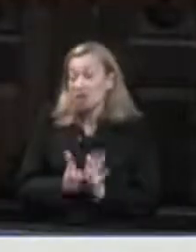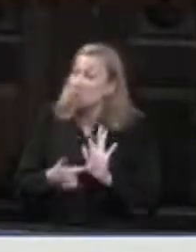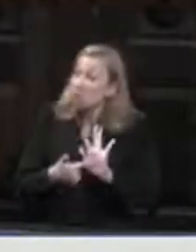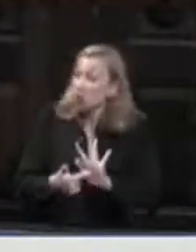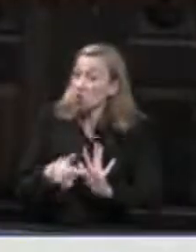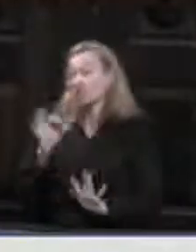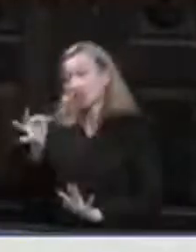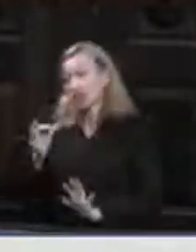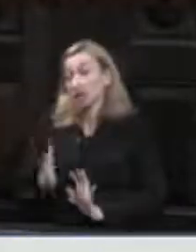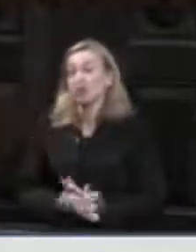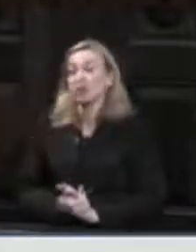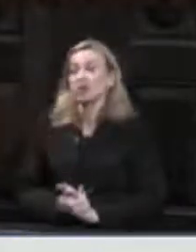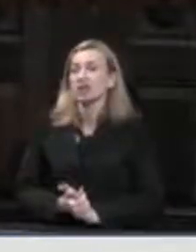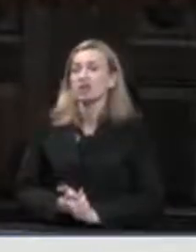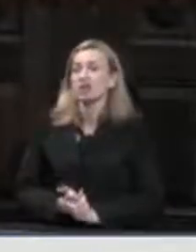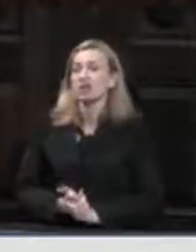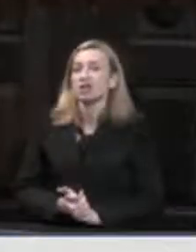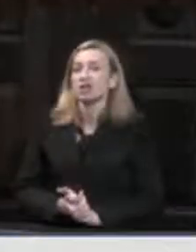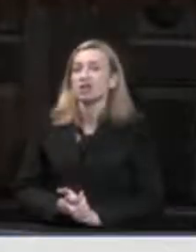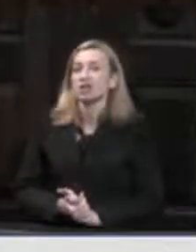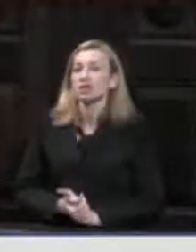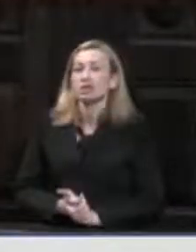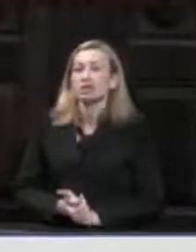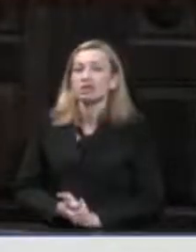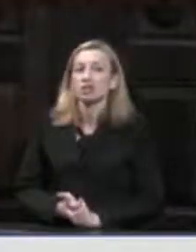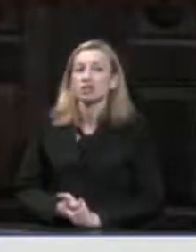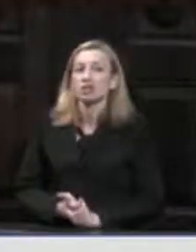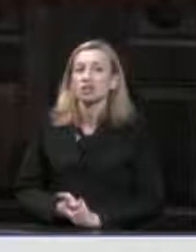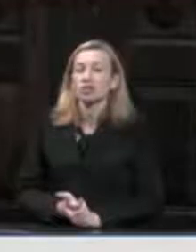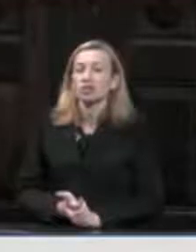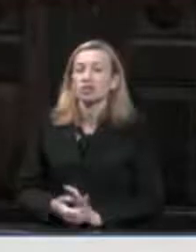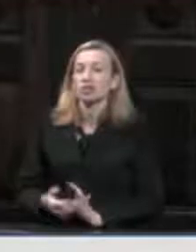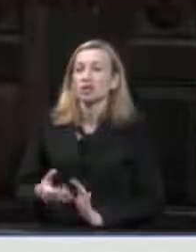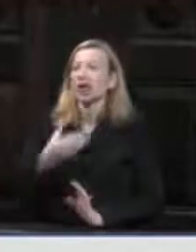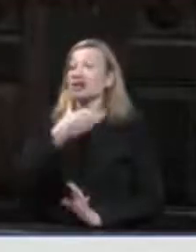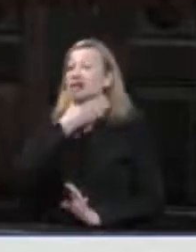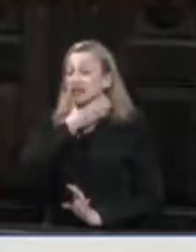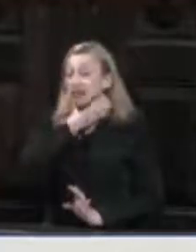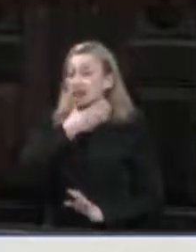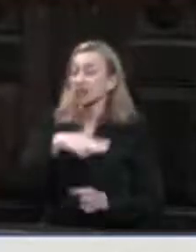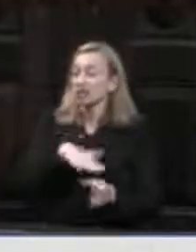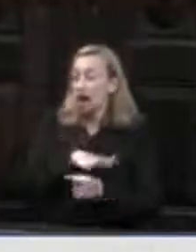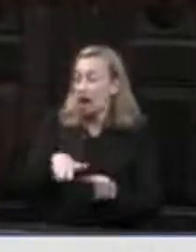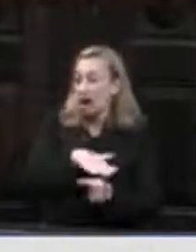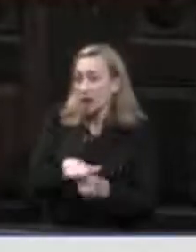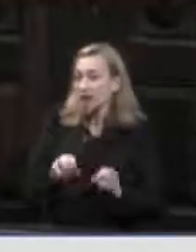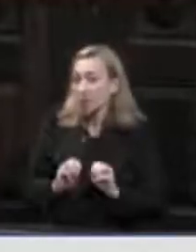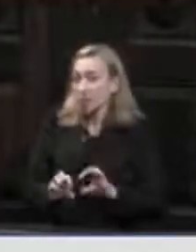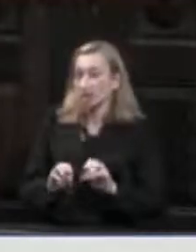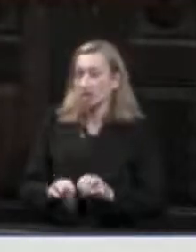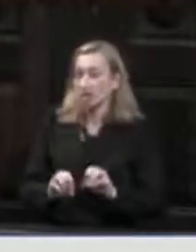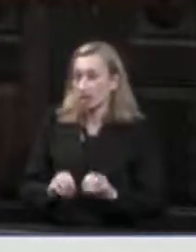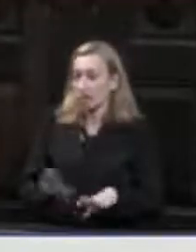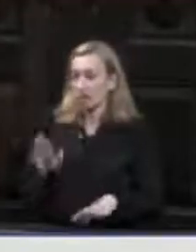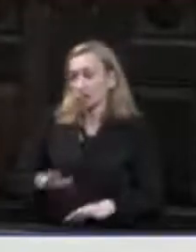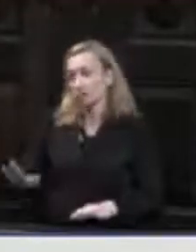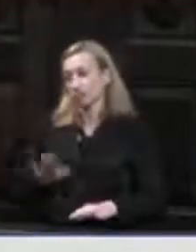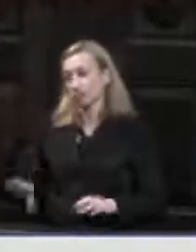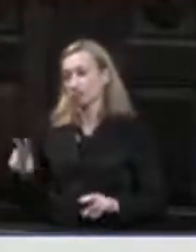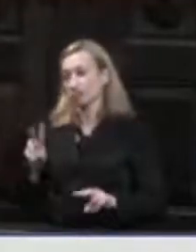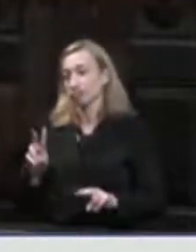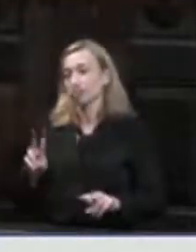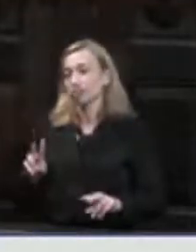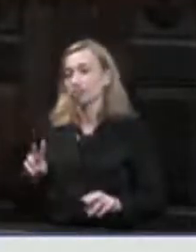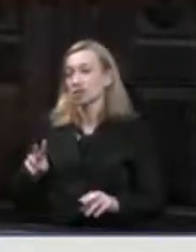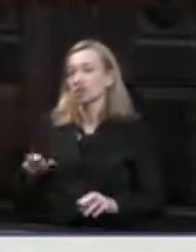claramente a falência do sistema de educação como um todo no Estado do Rio, tal qual as